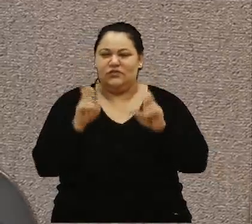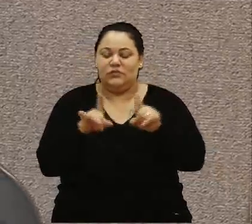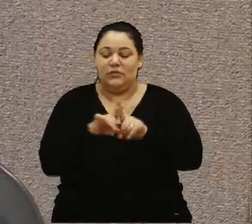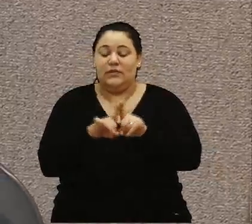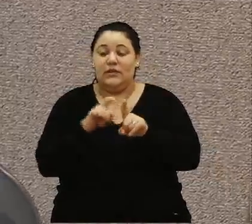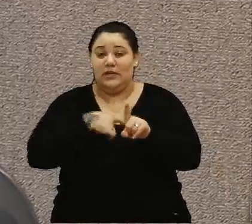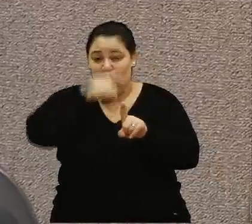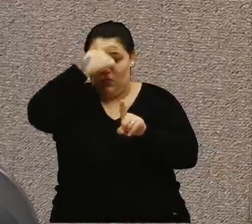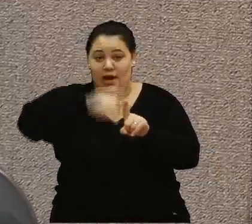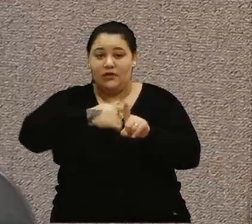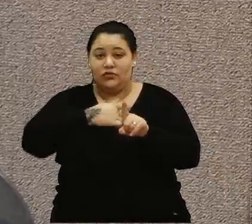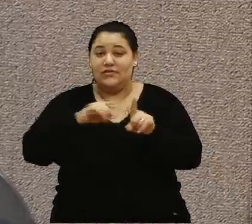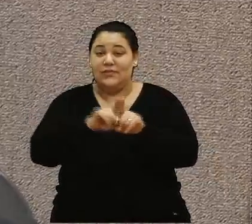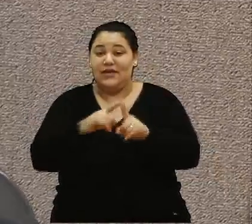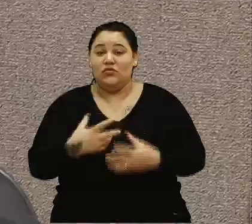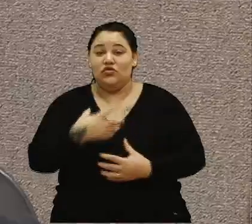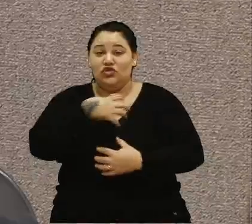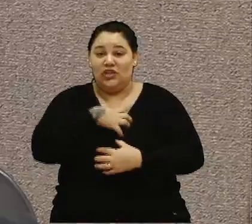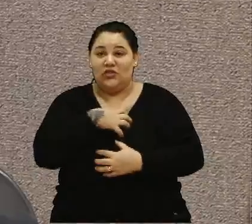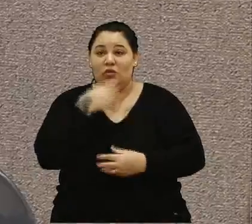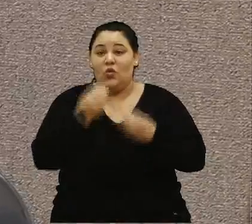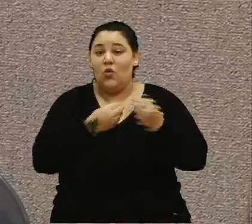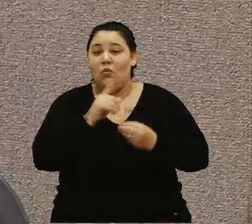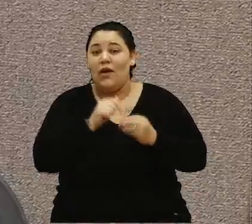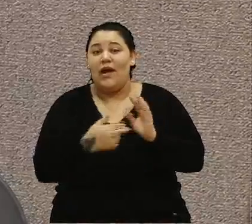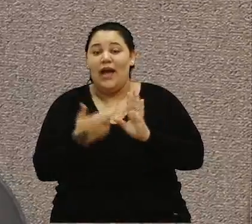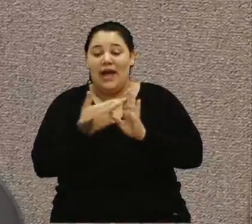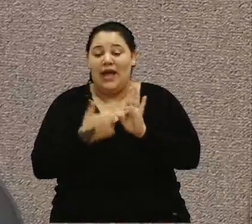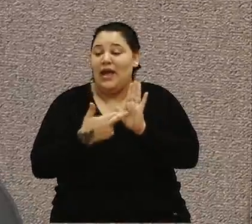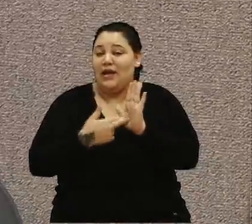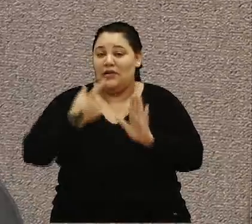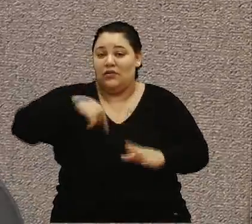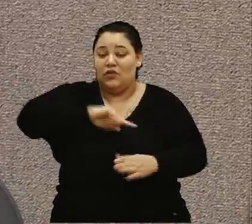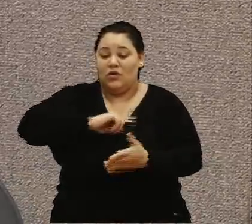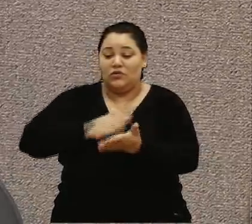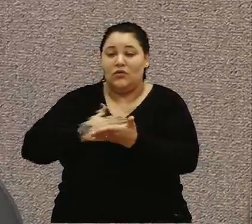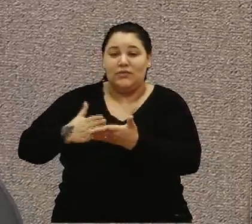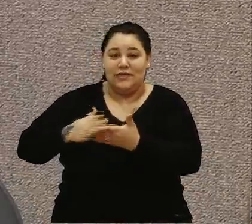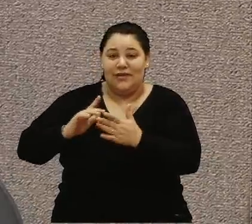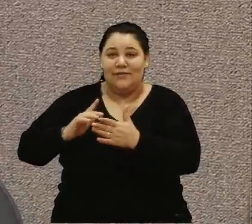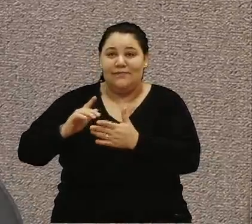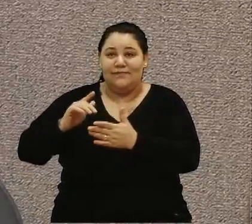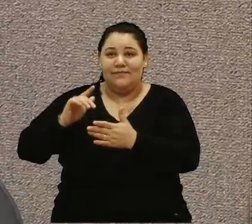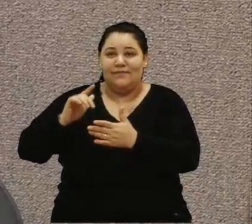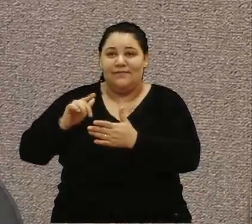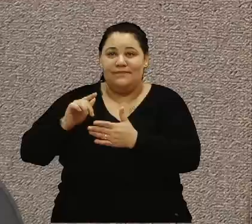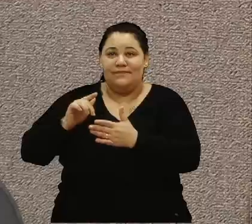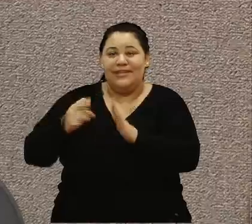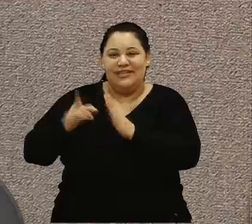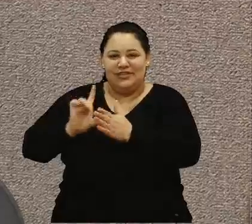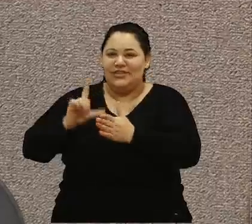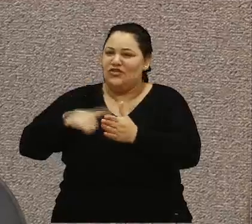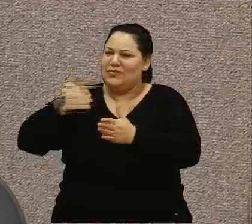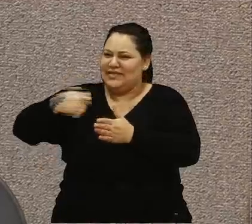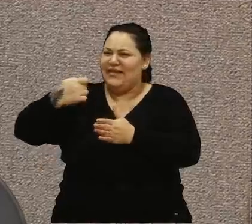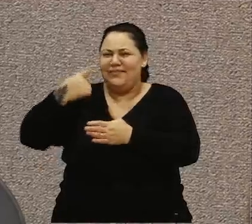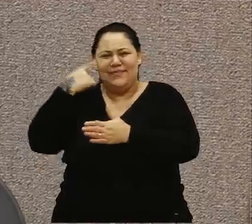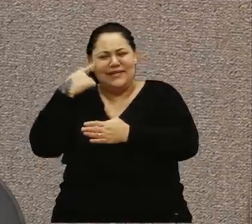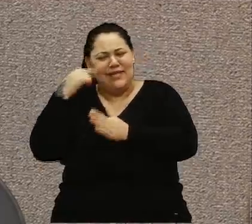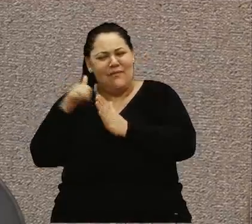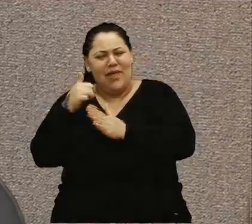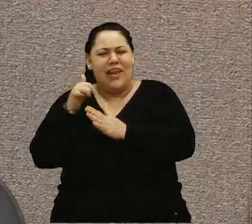pela forma como é regimental da gente iniciar pela modificativa, talvez a gente tivesse que ter repensado algo nesse sentido. Acho que foi